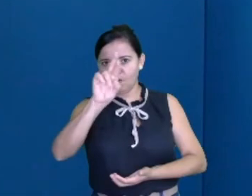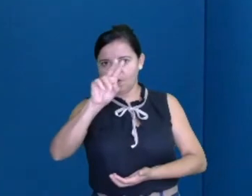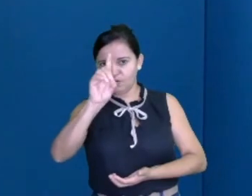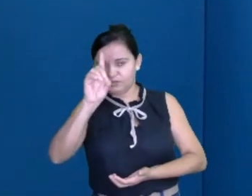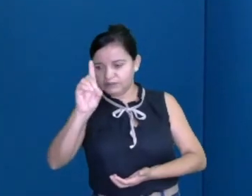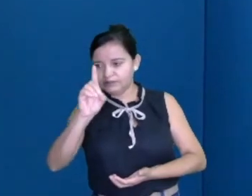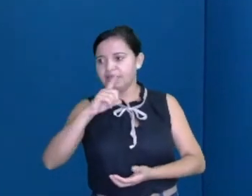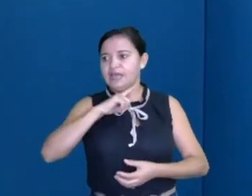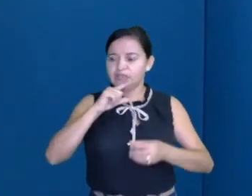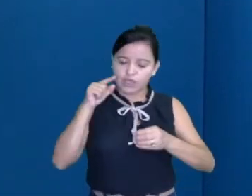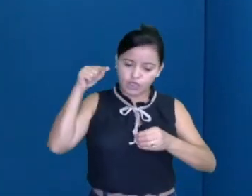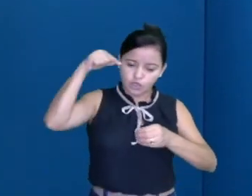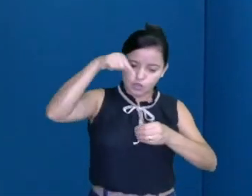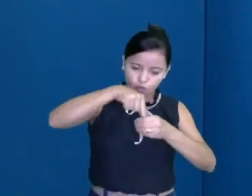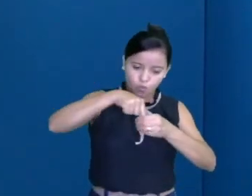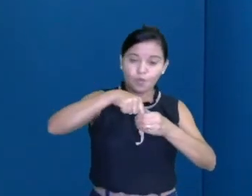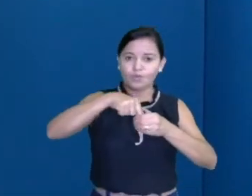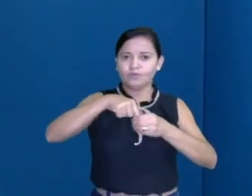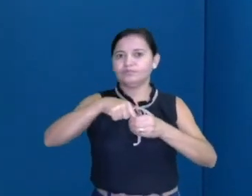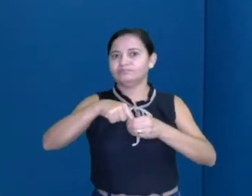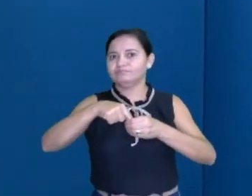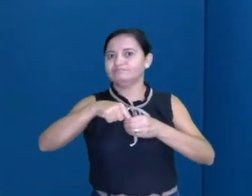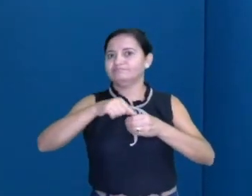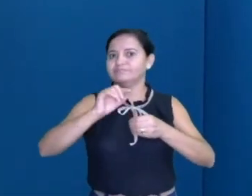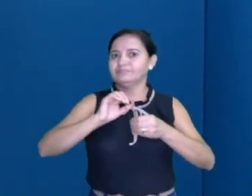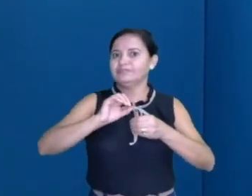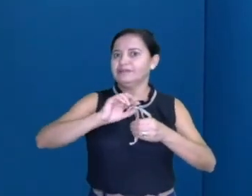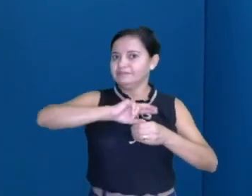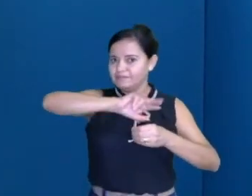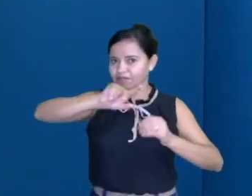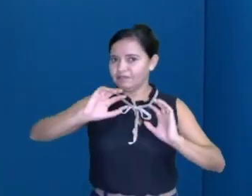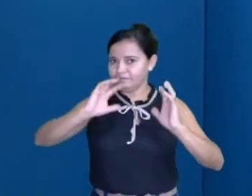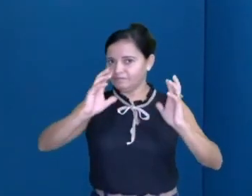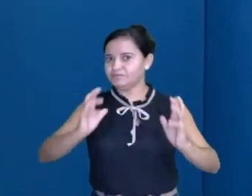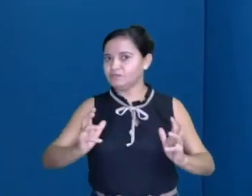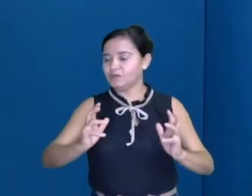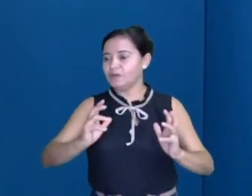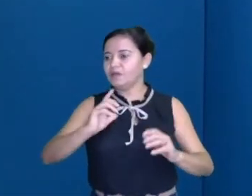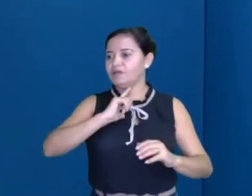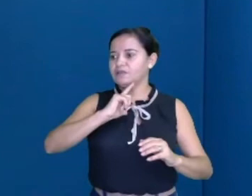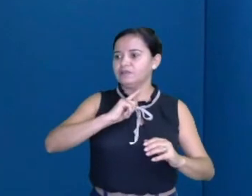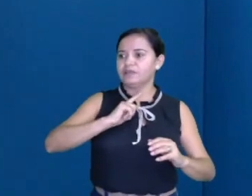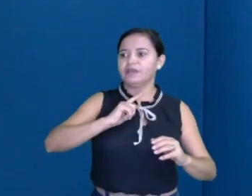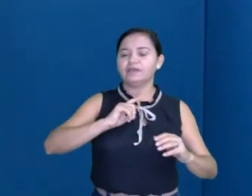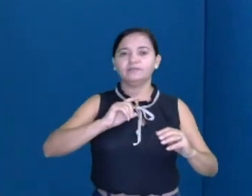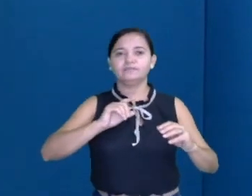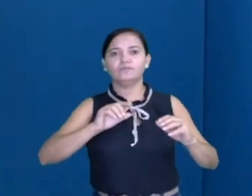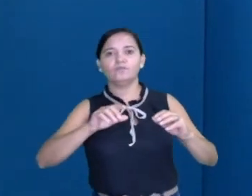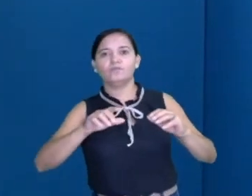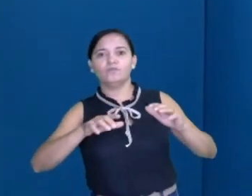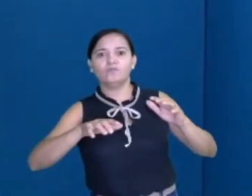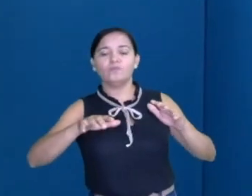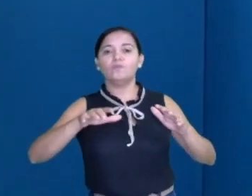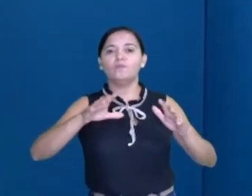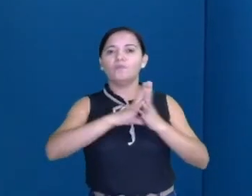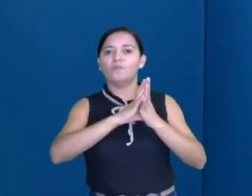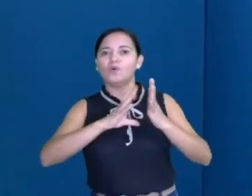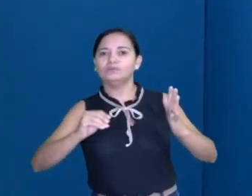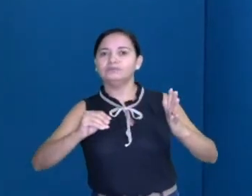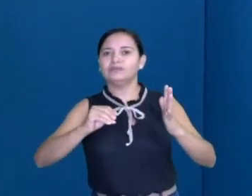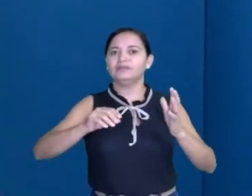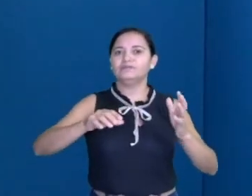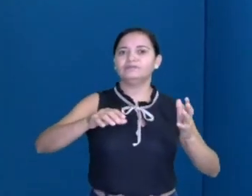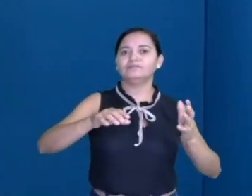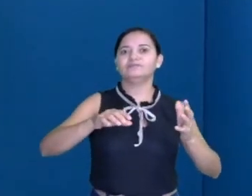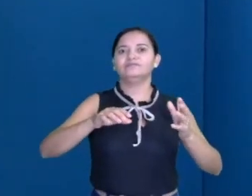eletrosfera. Ó. Mas essa eletrosfera, ela mantém os elétrons de forma estática. Ele só está aqui, continua circundando somente nessa... É o chamado modelo planetário,